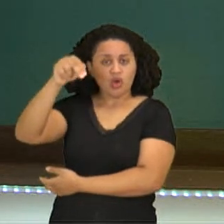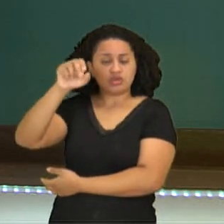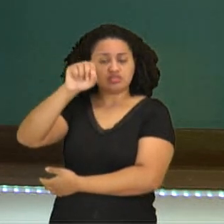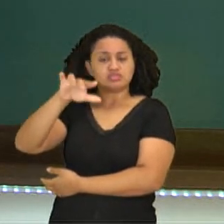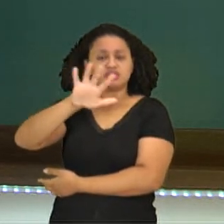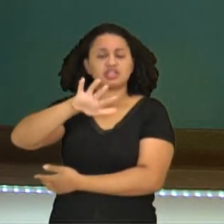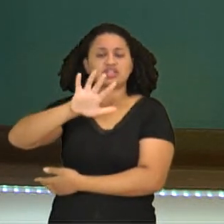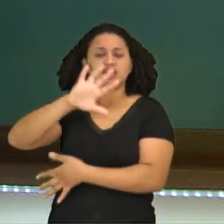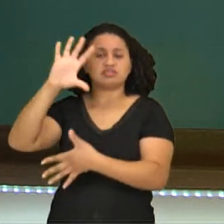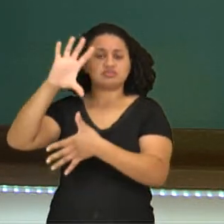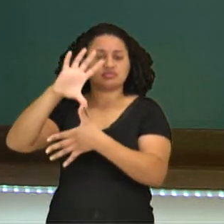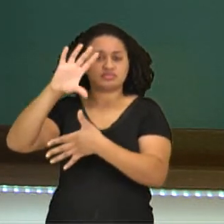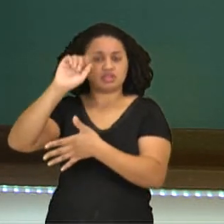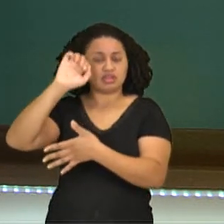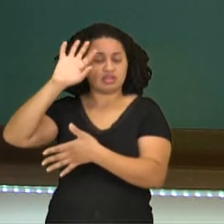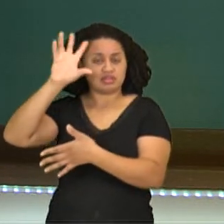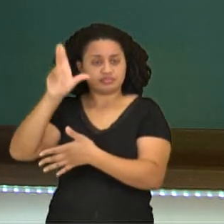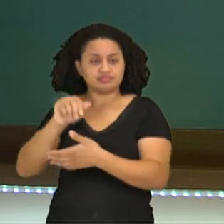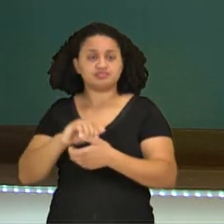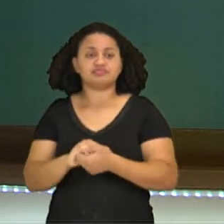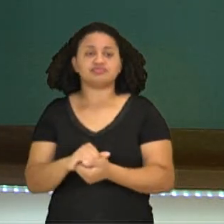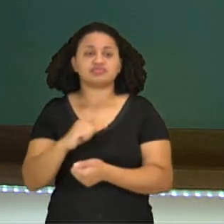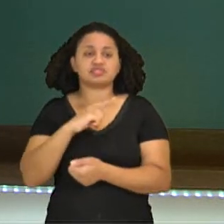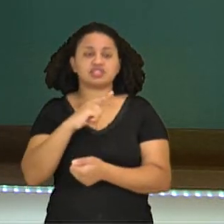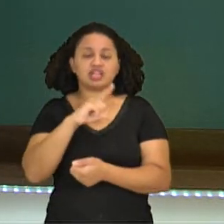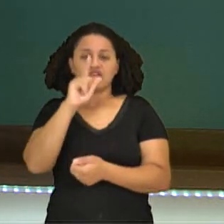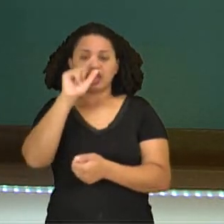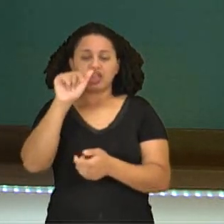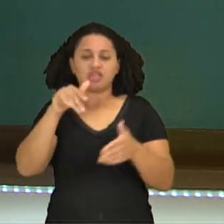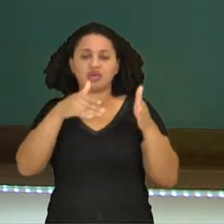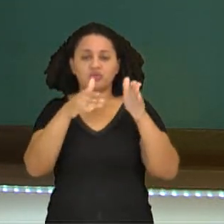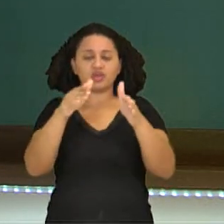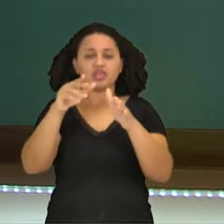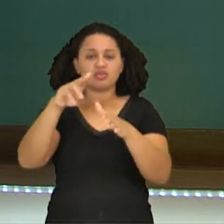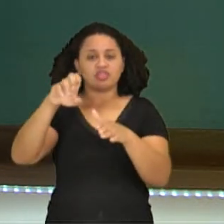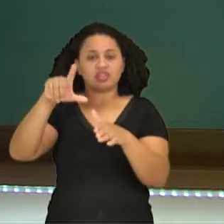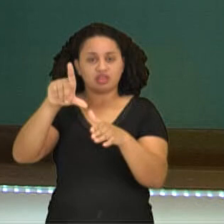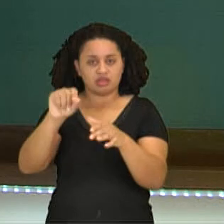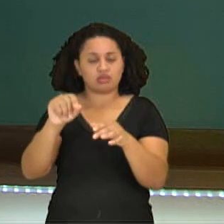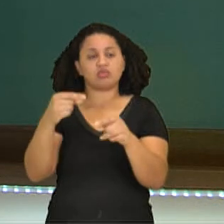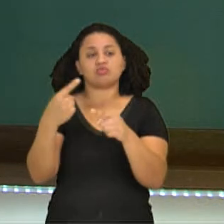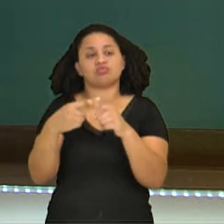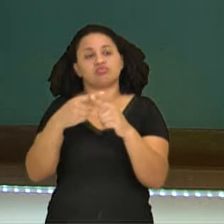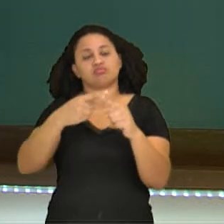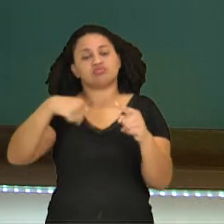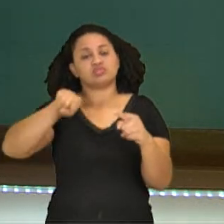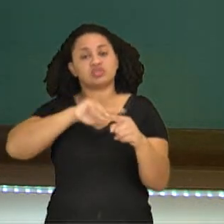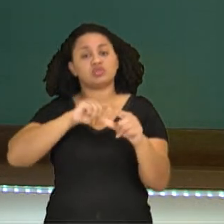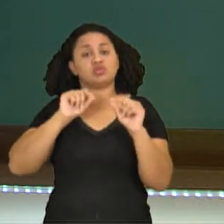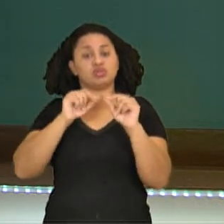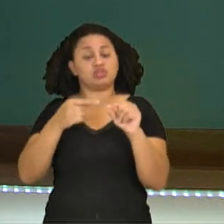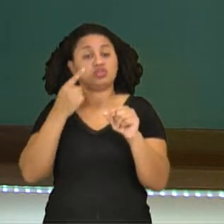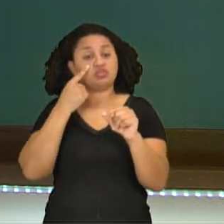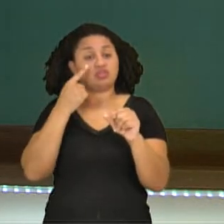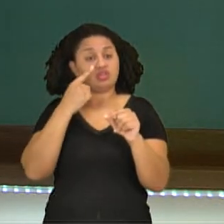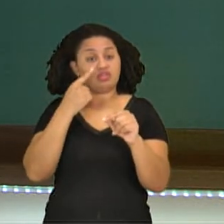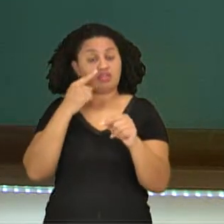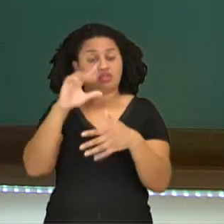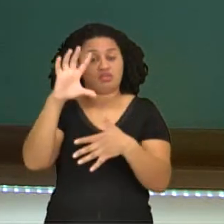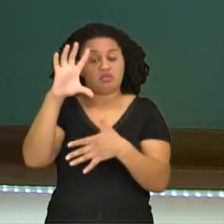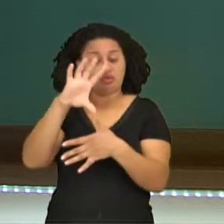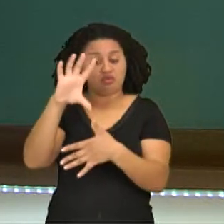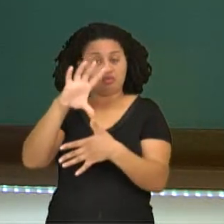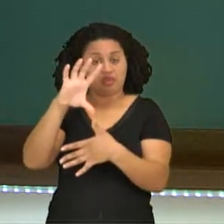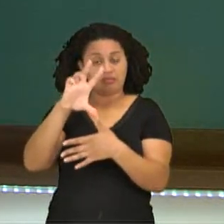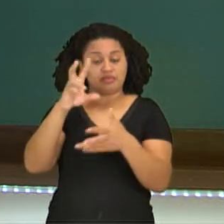continente africano. Aqui está o delta do Rio Nilo, embocando, porque assim, nós estamos vendo um mapa,